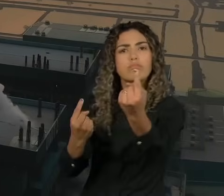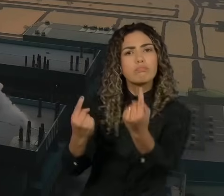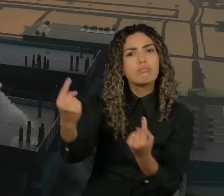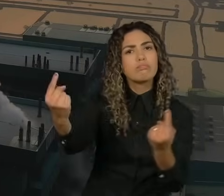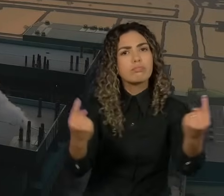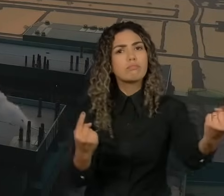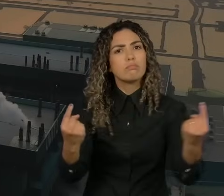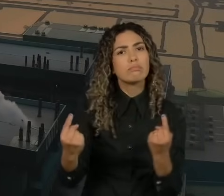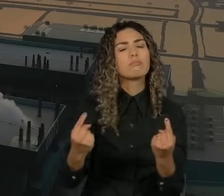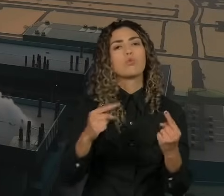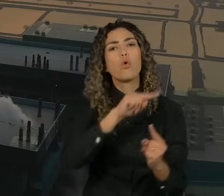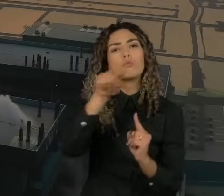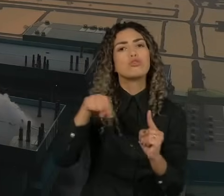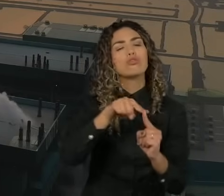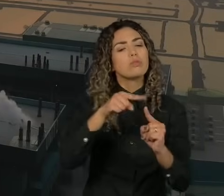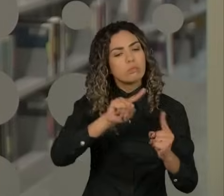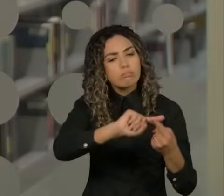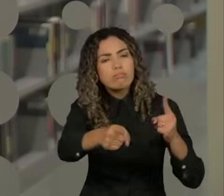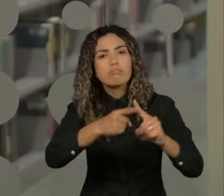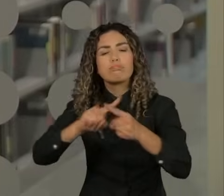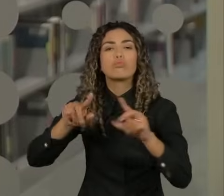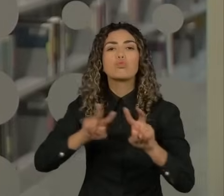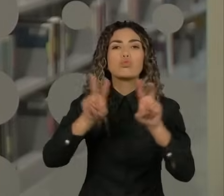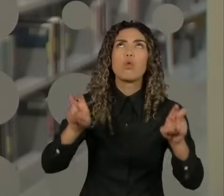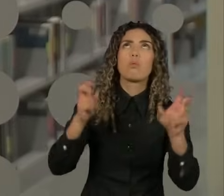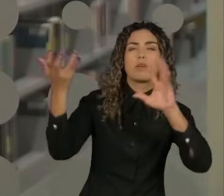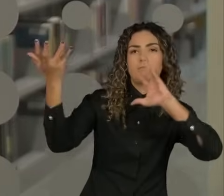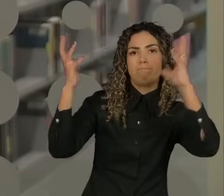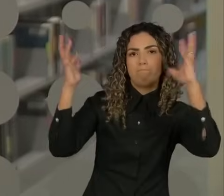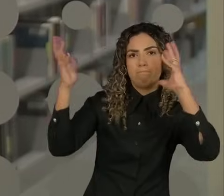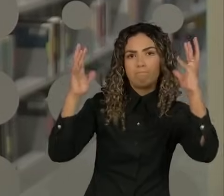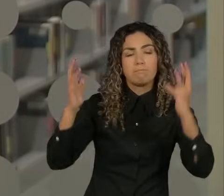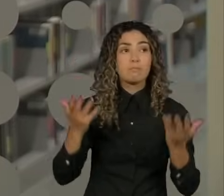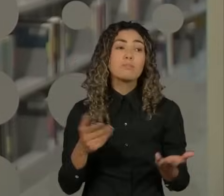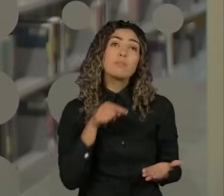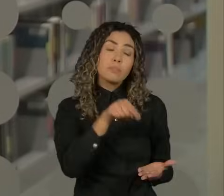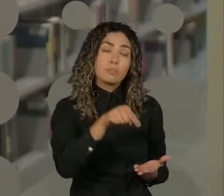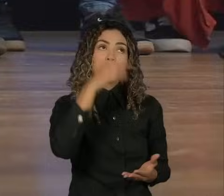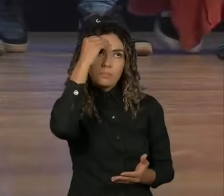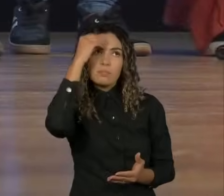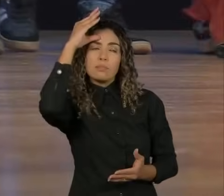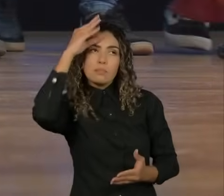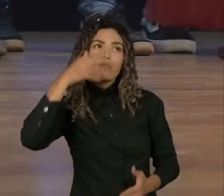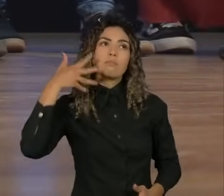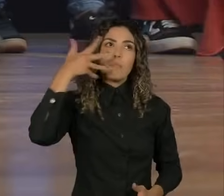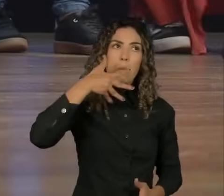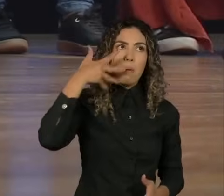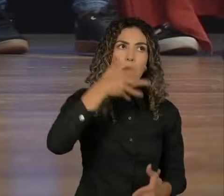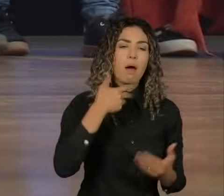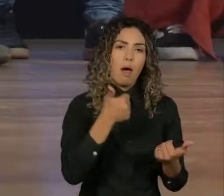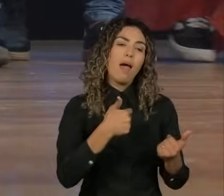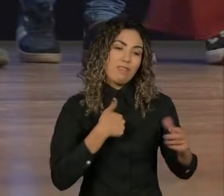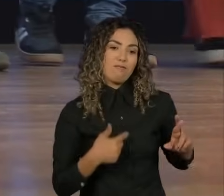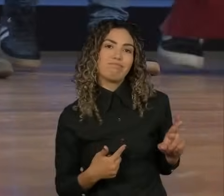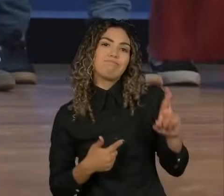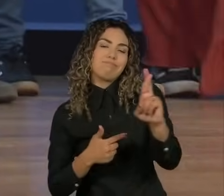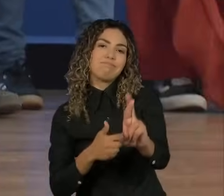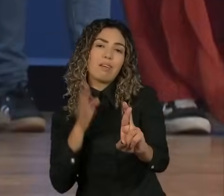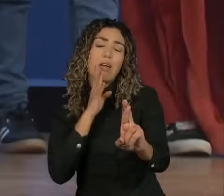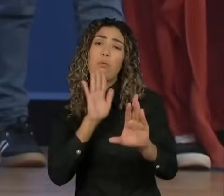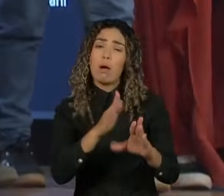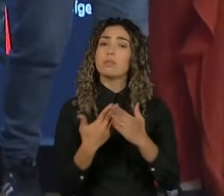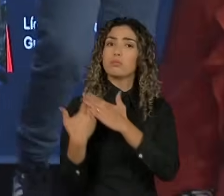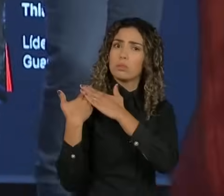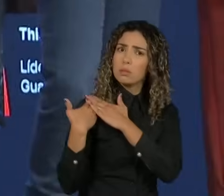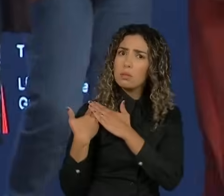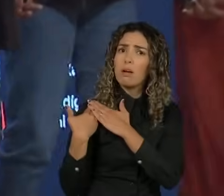climática. Acho que é um reconhecimento, mas também com muita responsabilidade. Eu não estou ali só representando, né, o meu povo, o povo